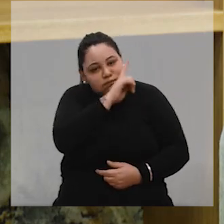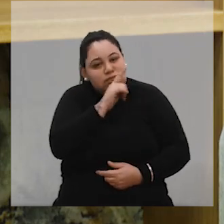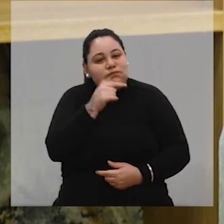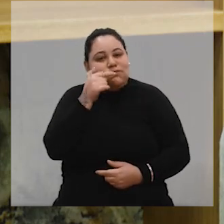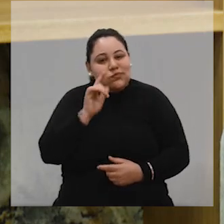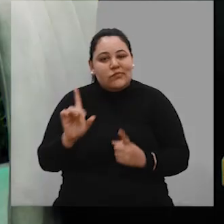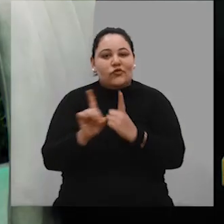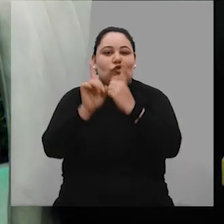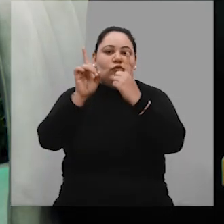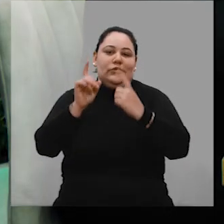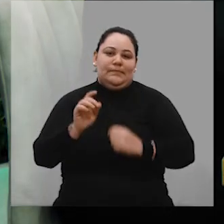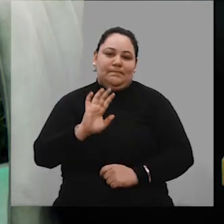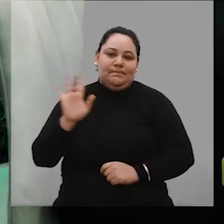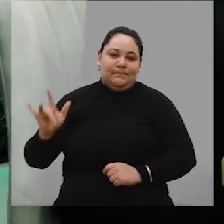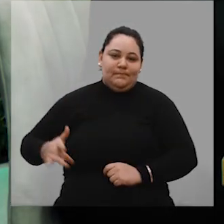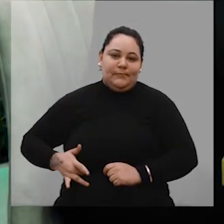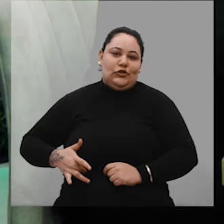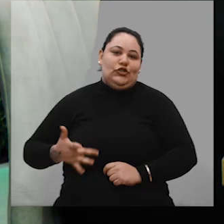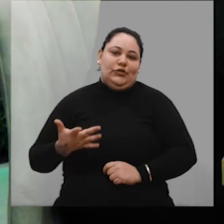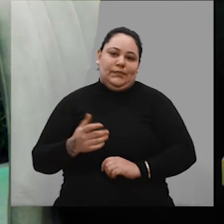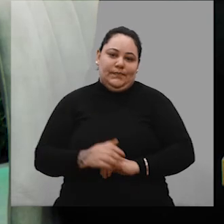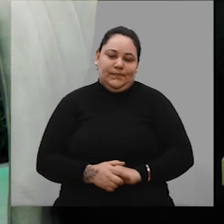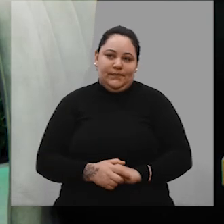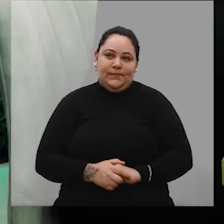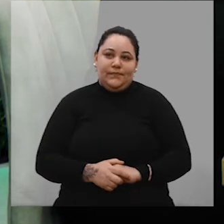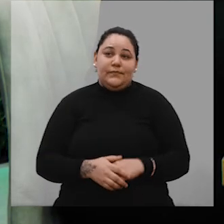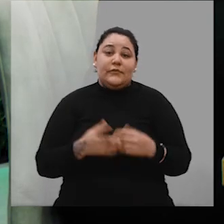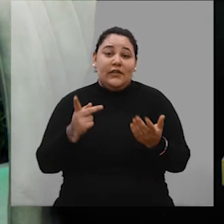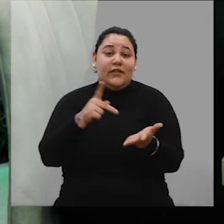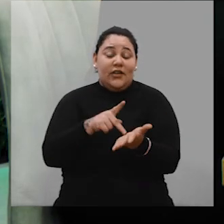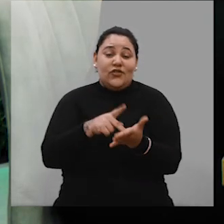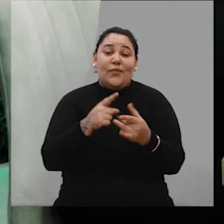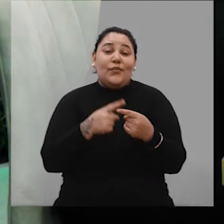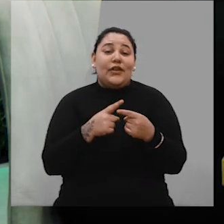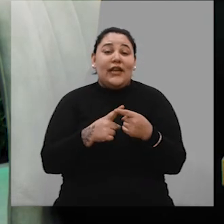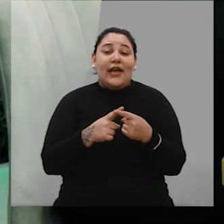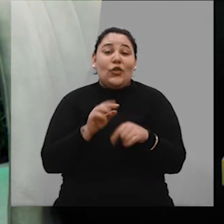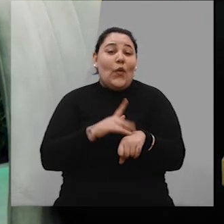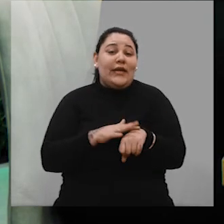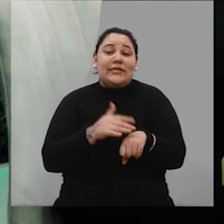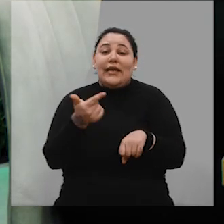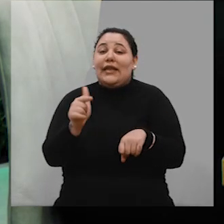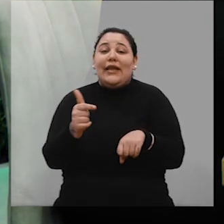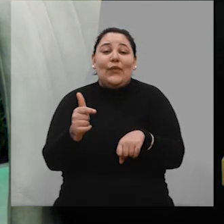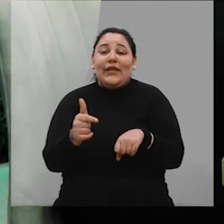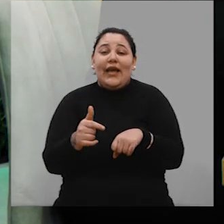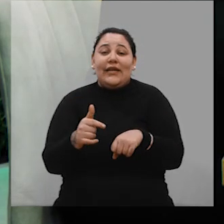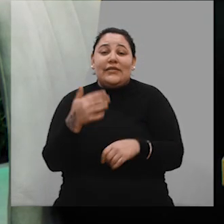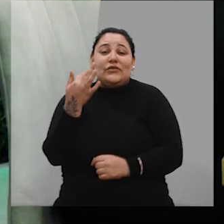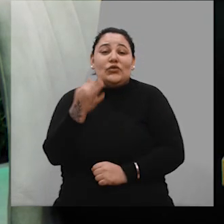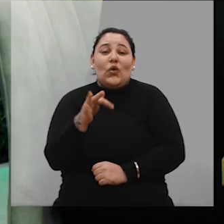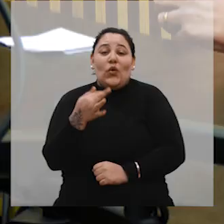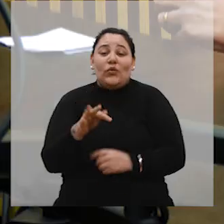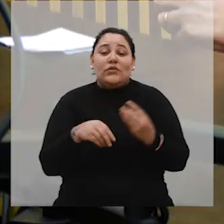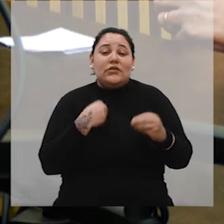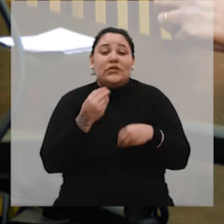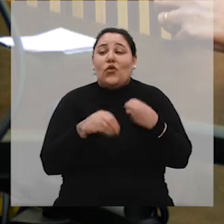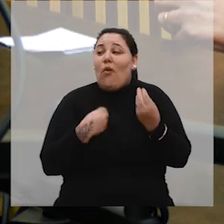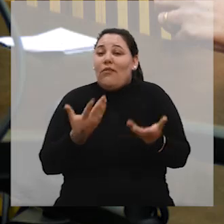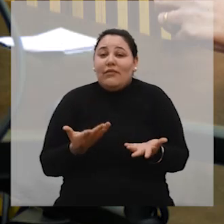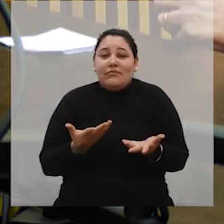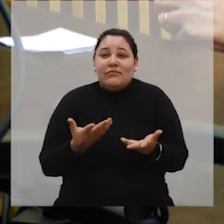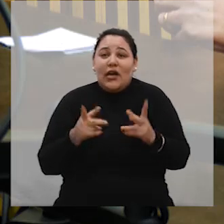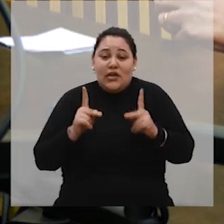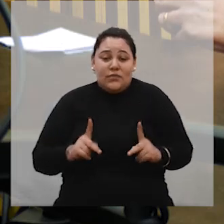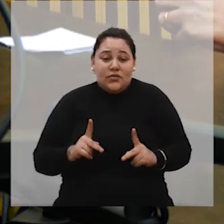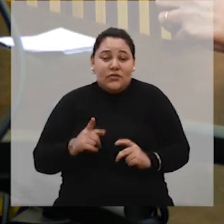difícil das hepatites? Justamente por serem doenças assintomáticas. Então, os pacientes, o que eles pensam? Eu estou bem,